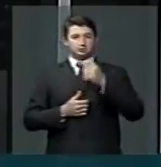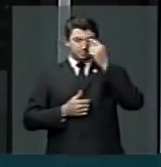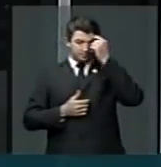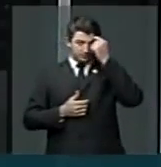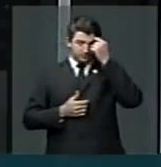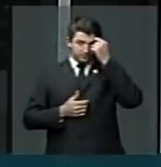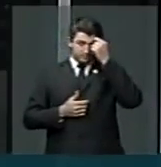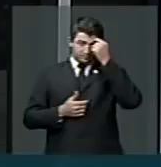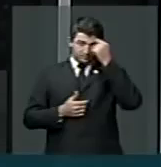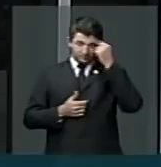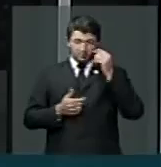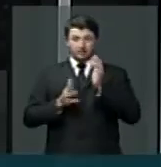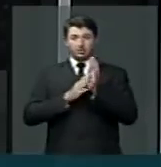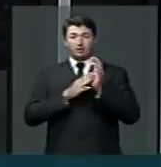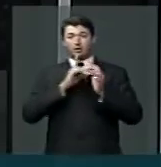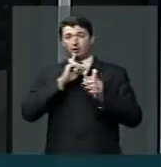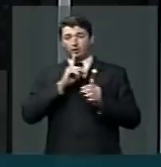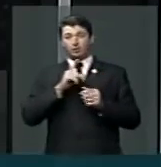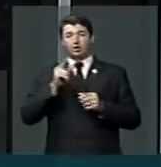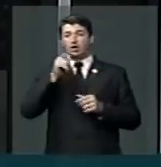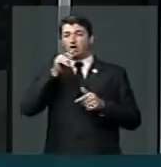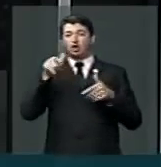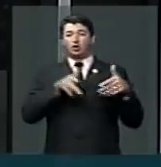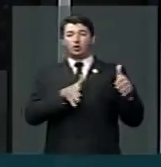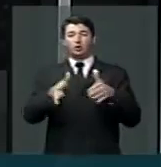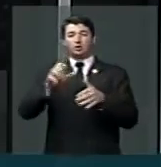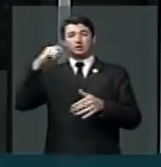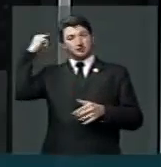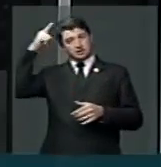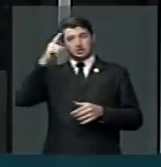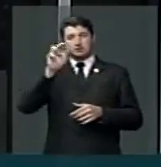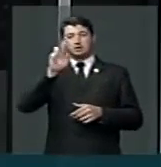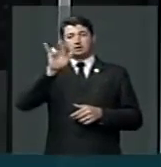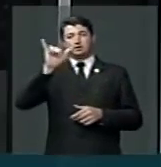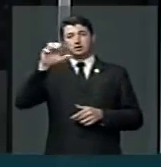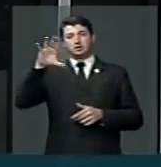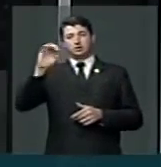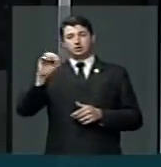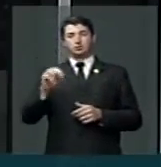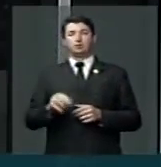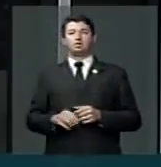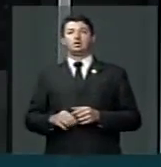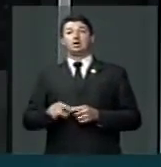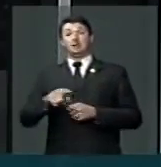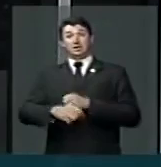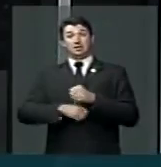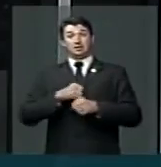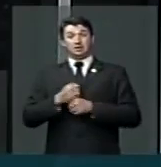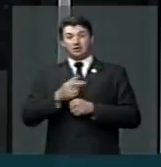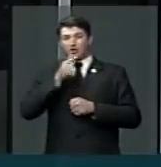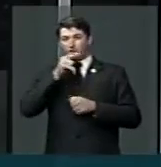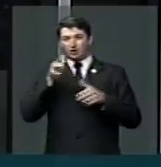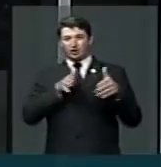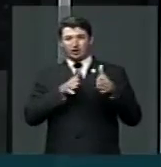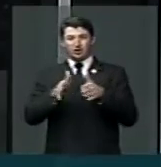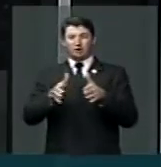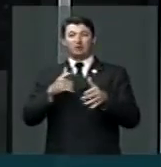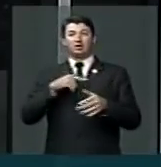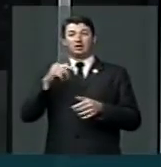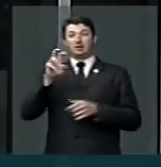o aniversário do Rio São Francisco. Esse ano, o Rio São Francisco completa